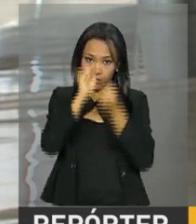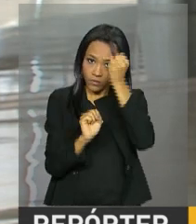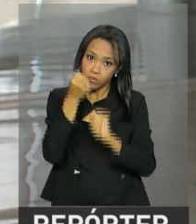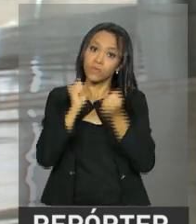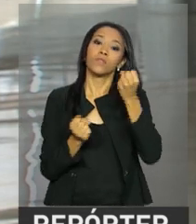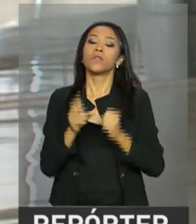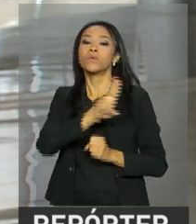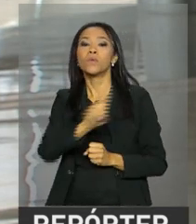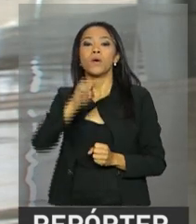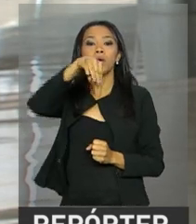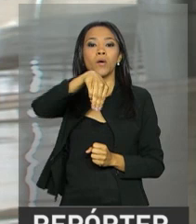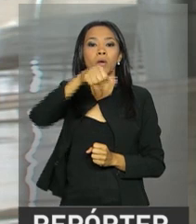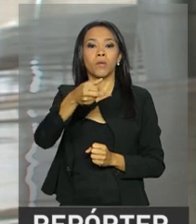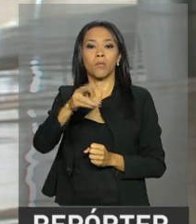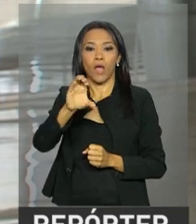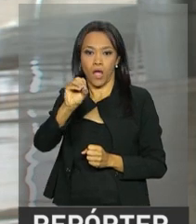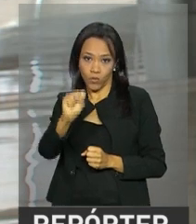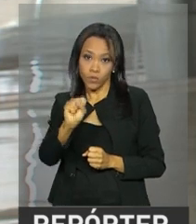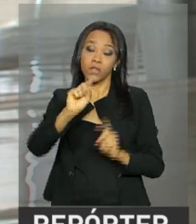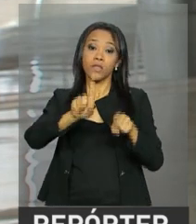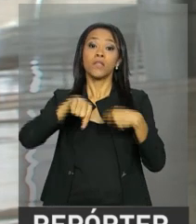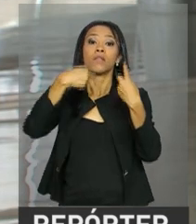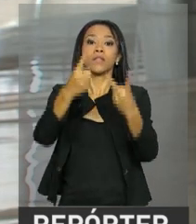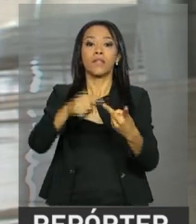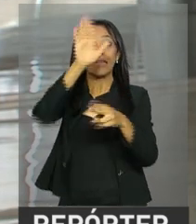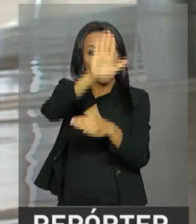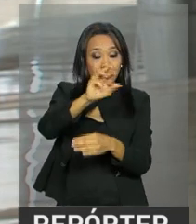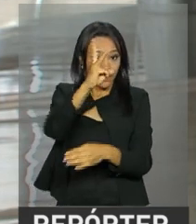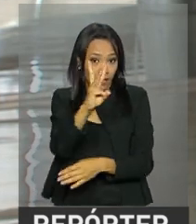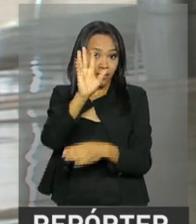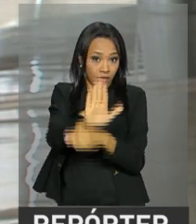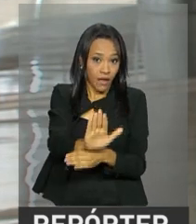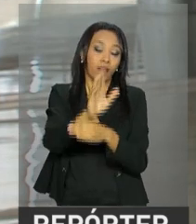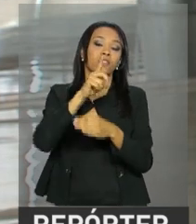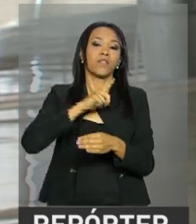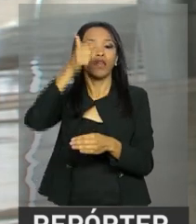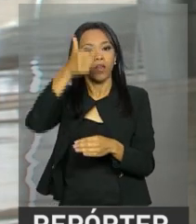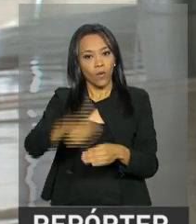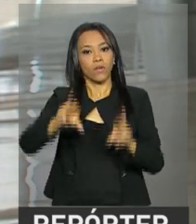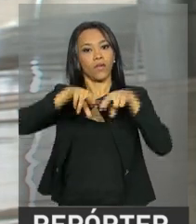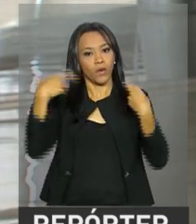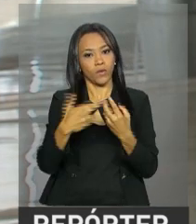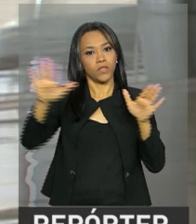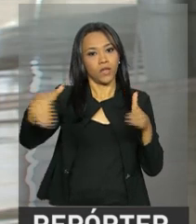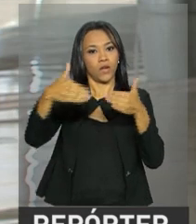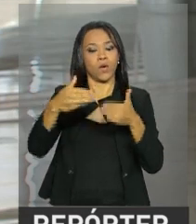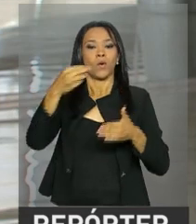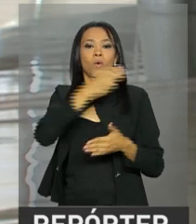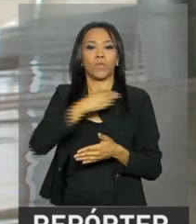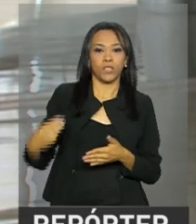serviços marcos pereira às três horas da tarde michel temer se reúne com o ministro da fazenda henrique meirelles